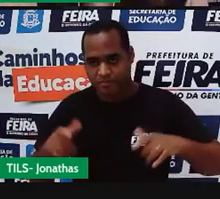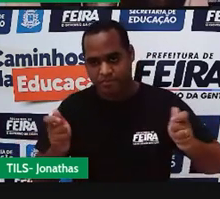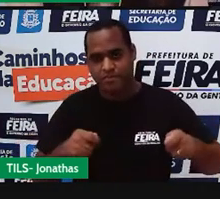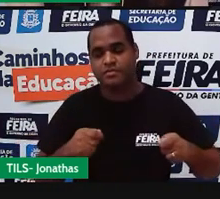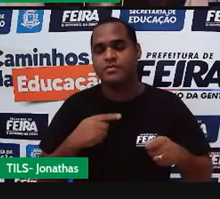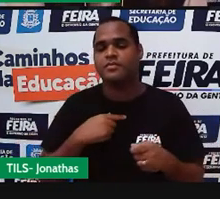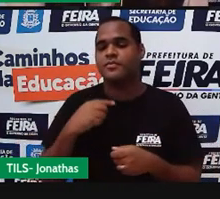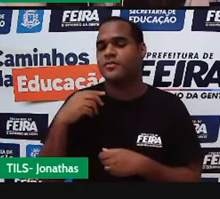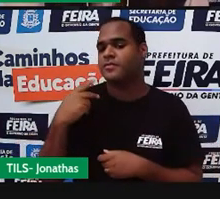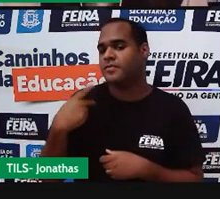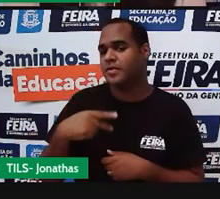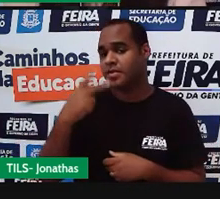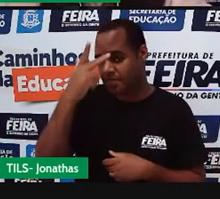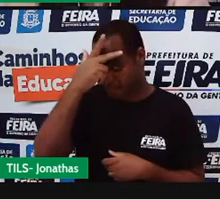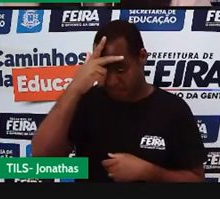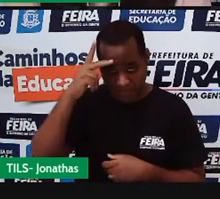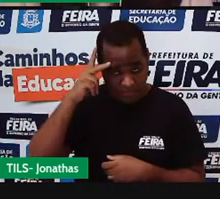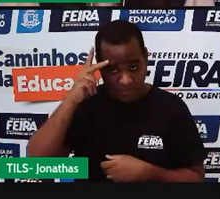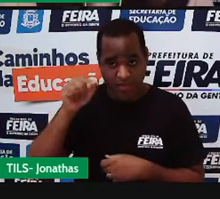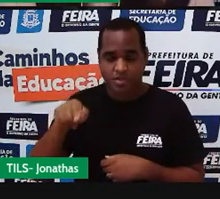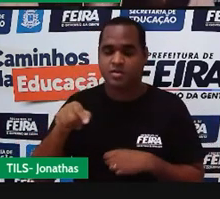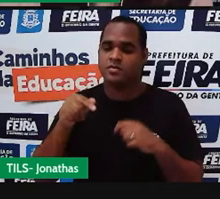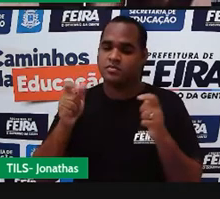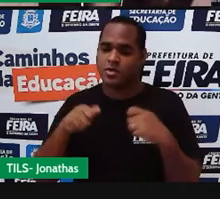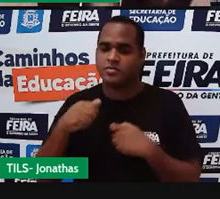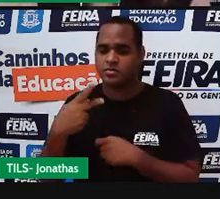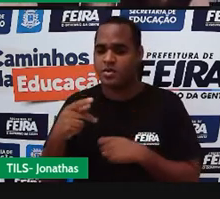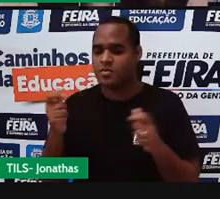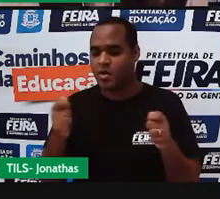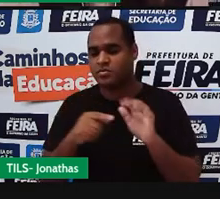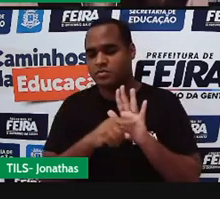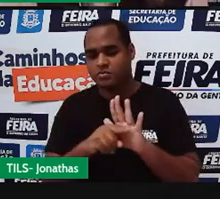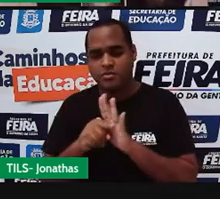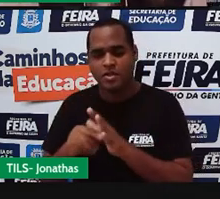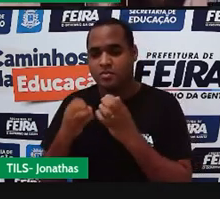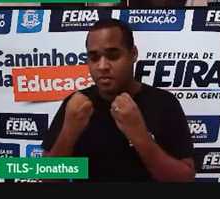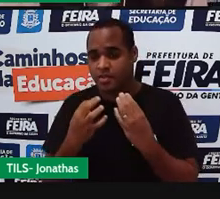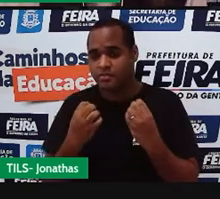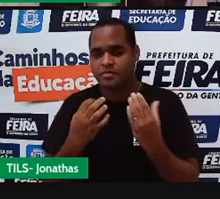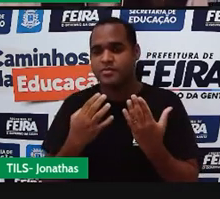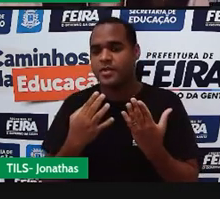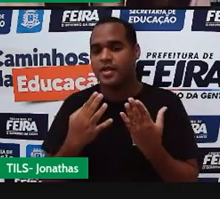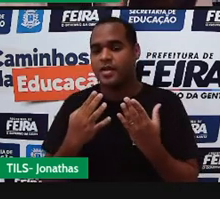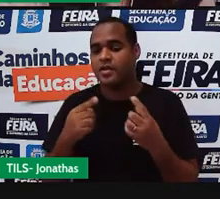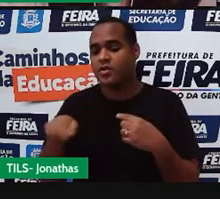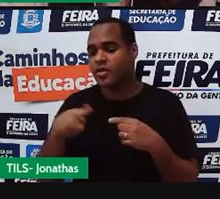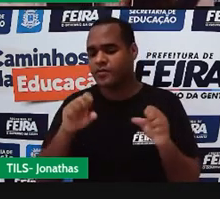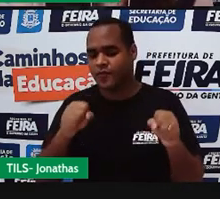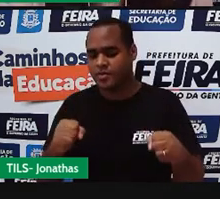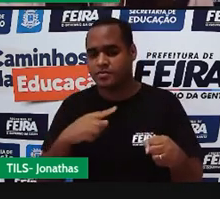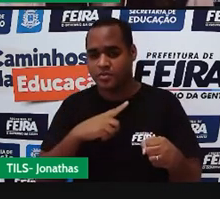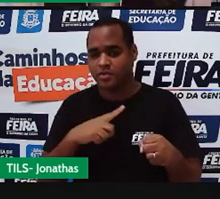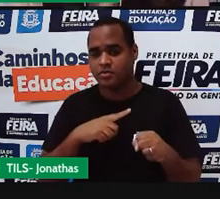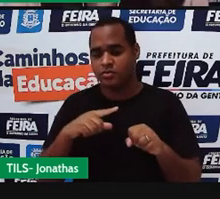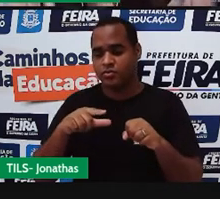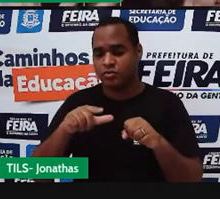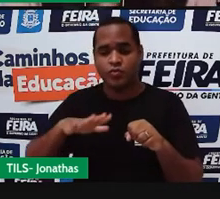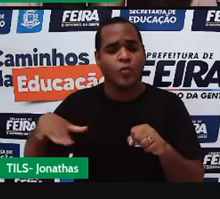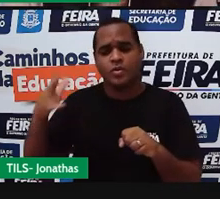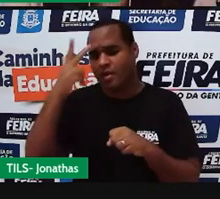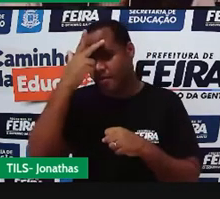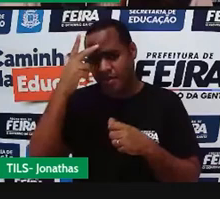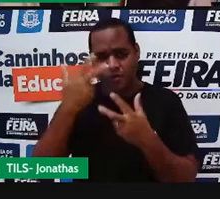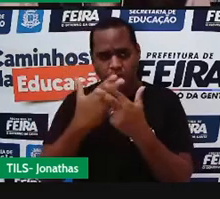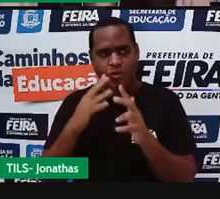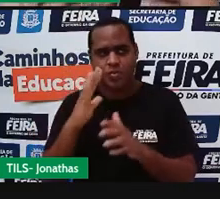ajudar o catador na pessoa que depende também desses recursos que a gente dá pra gente tá ajudando o planeta que a Gente Tá